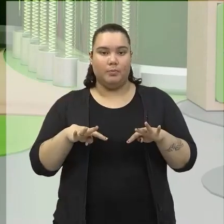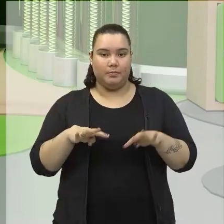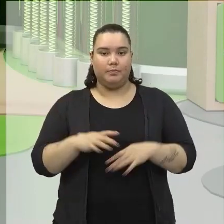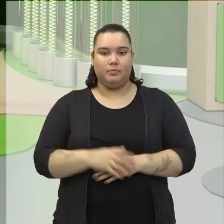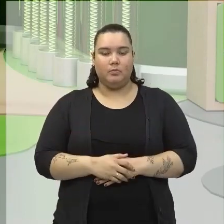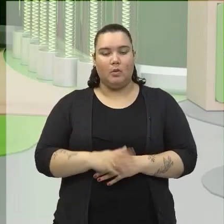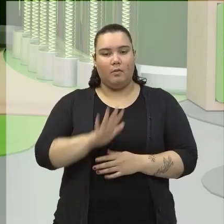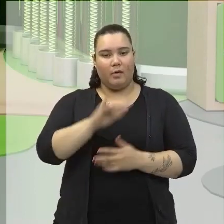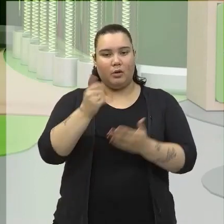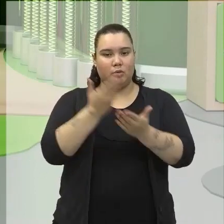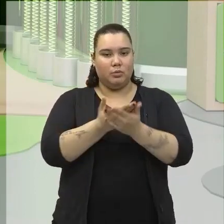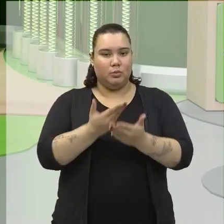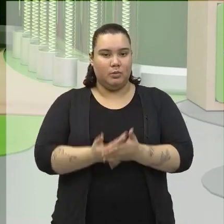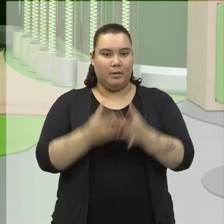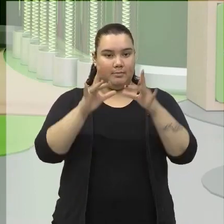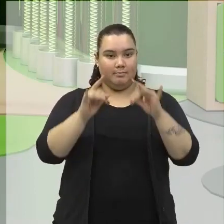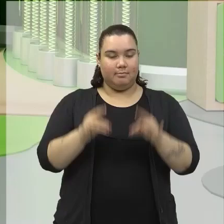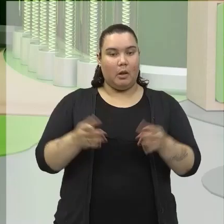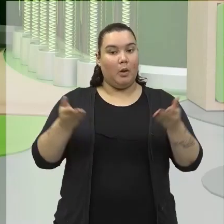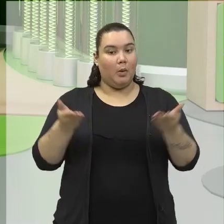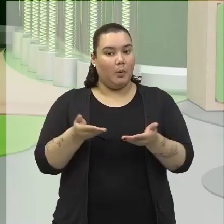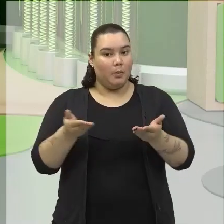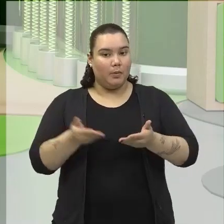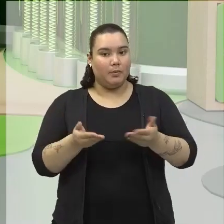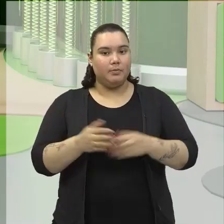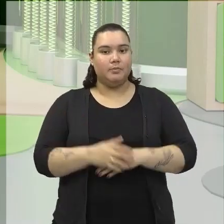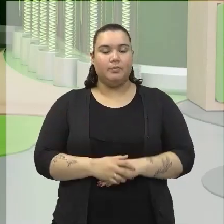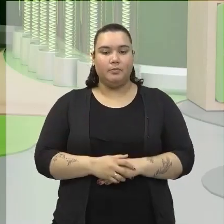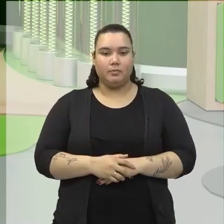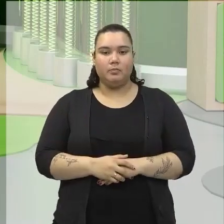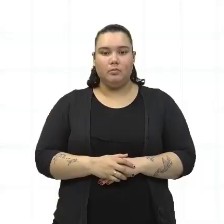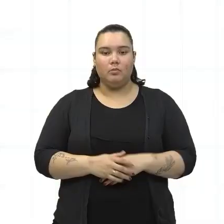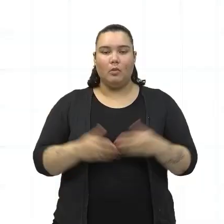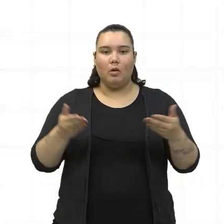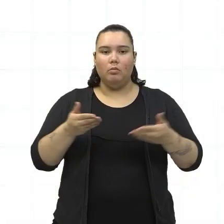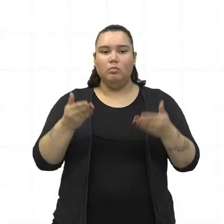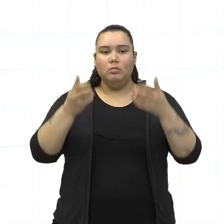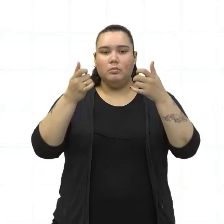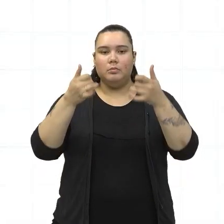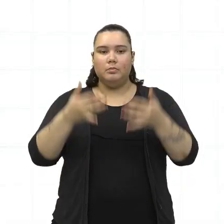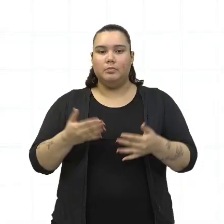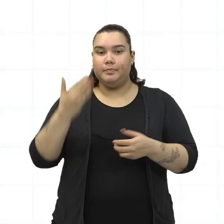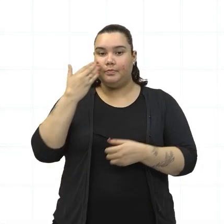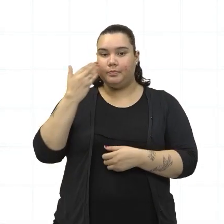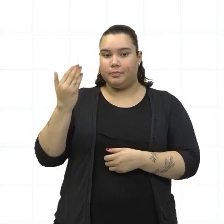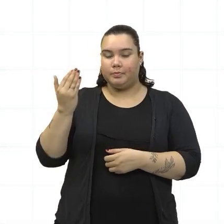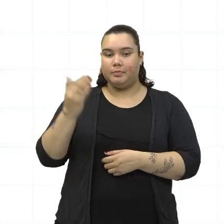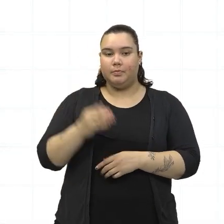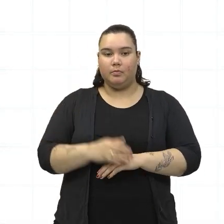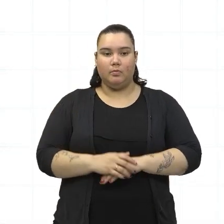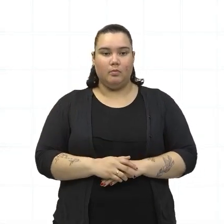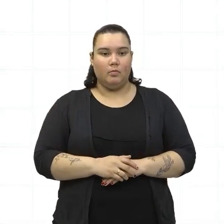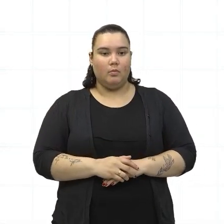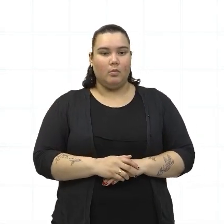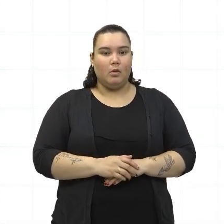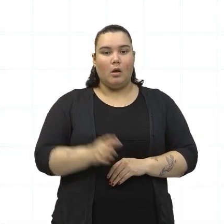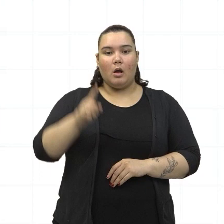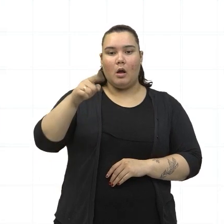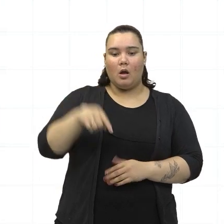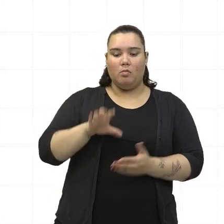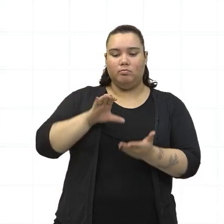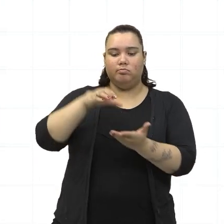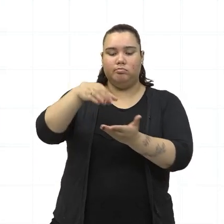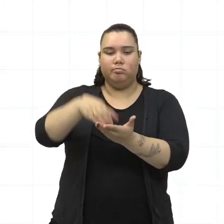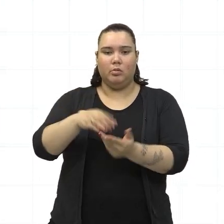gente vai conhecer na nossa aula. Vamos observar então mais informações aí sobre as usinas de eletricidade. São